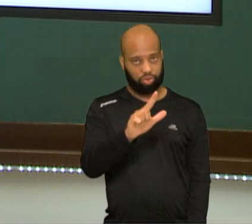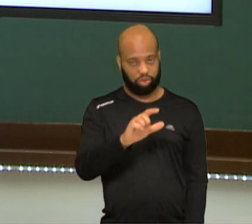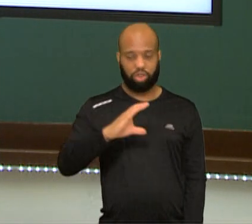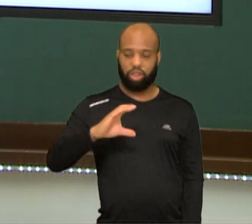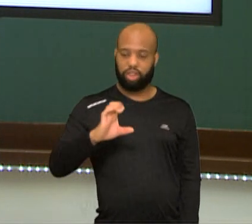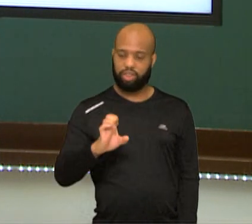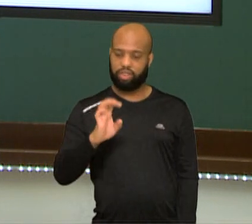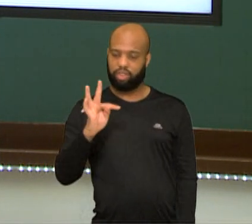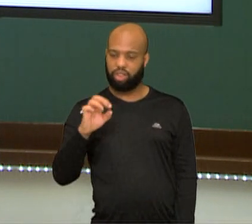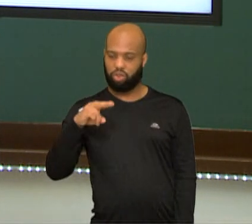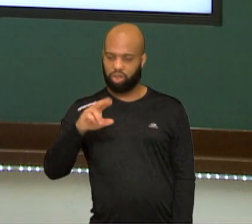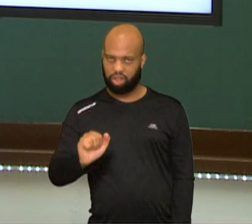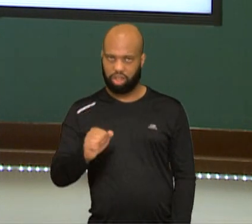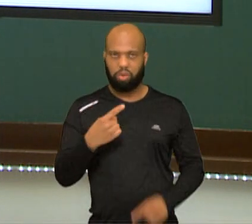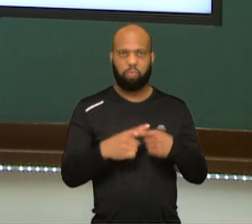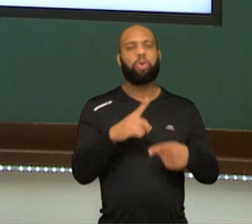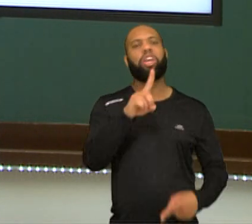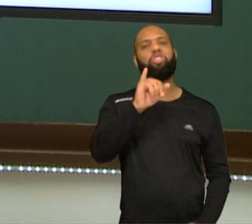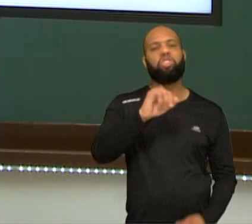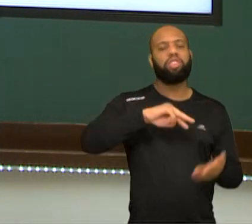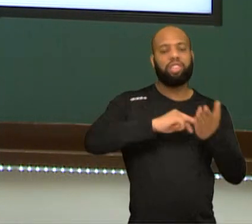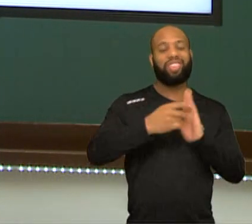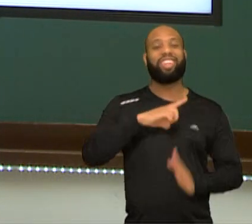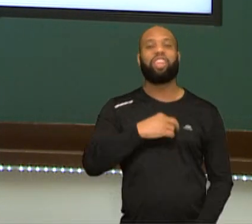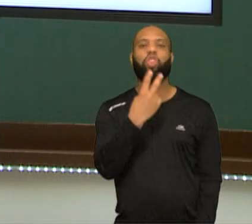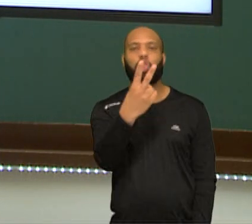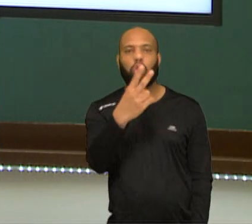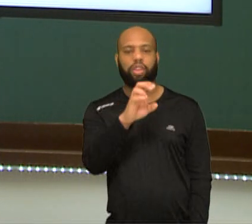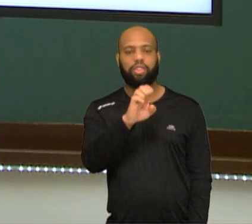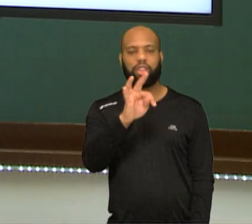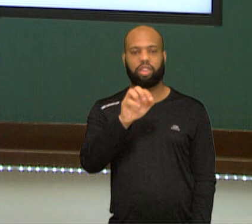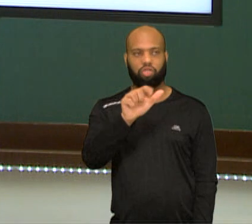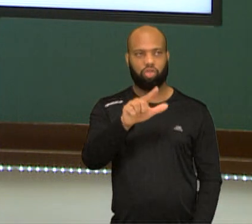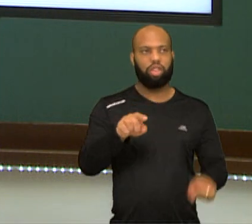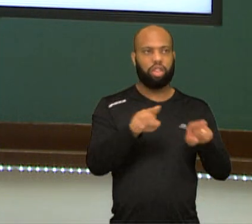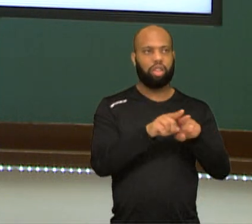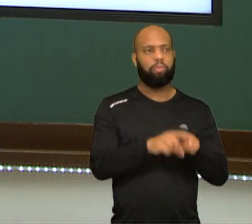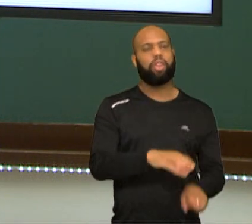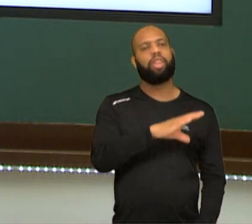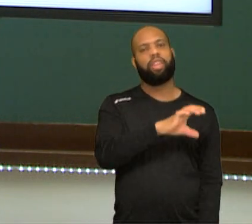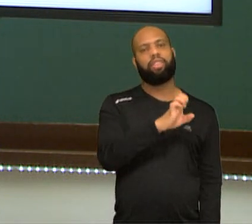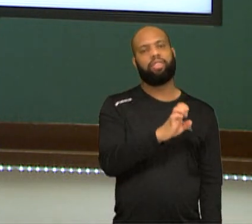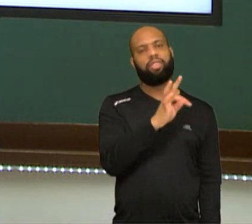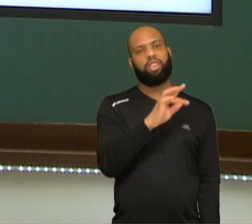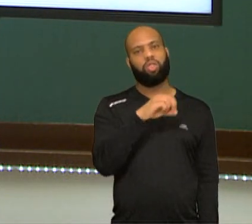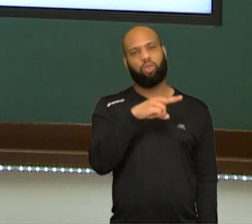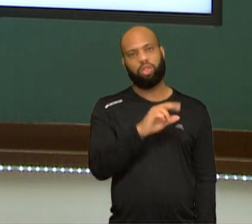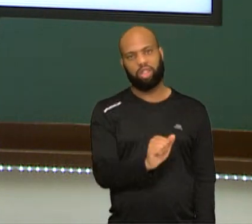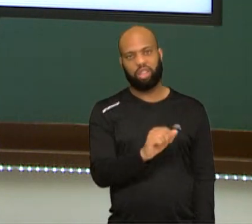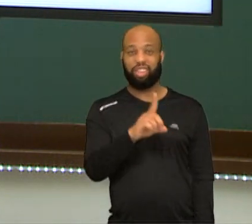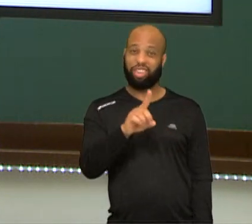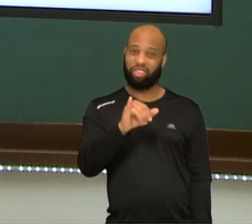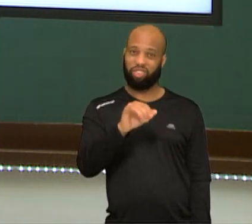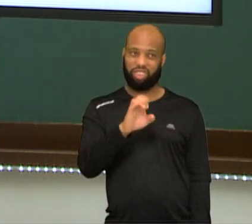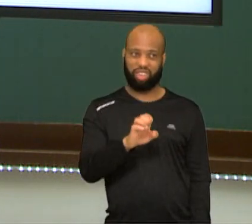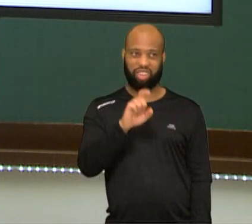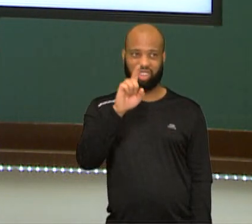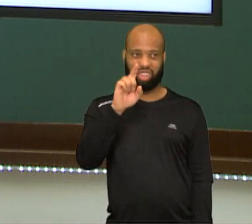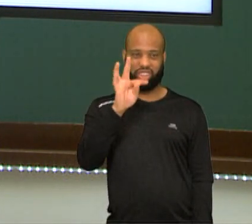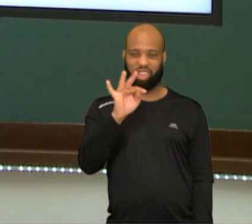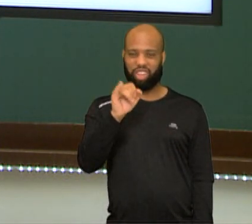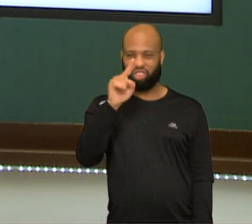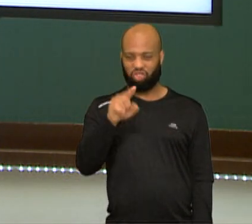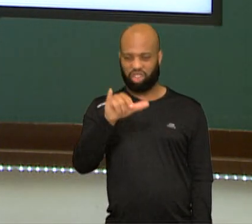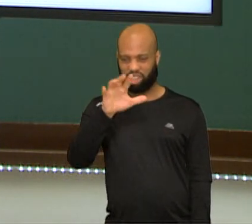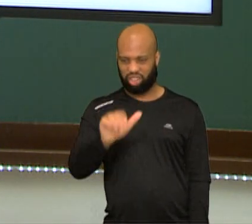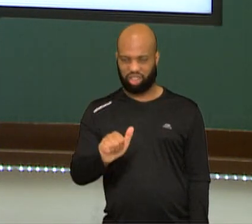a duplicidade do etil, tá? Ou então cetona dietílica. Neste caso aqui